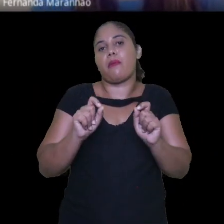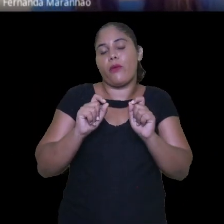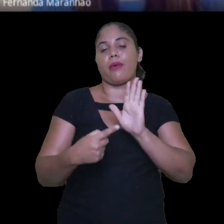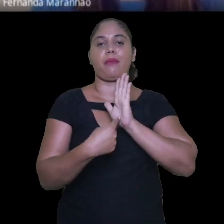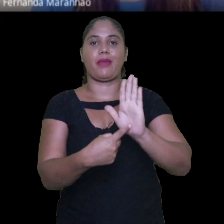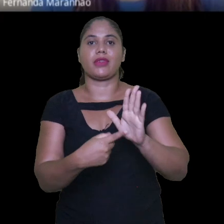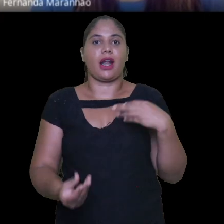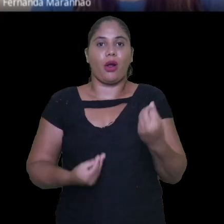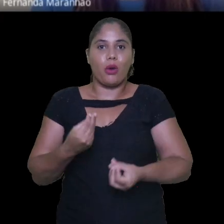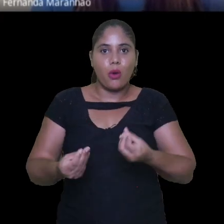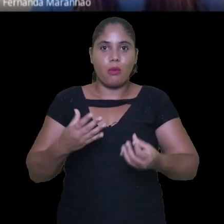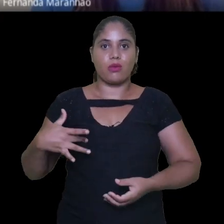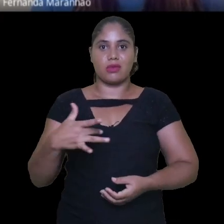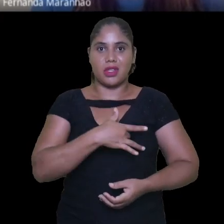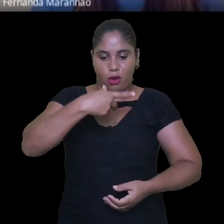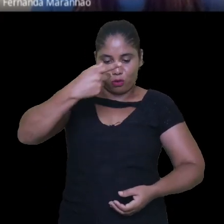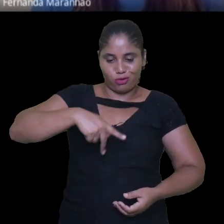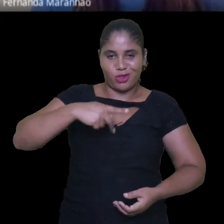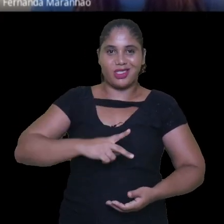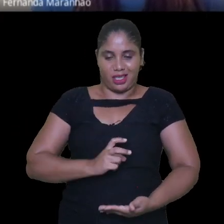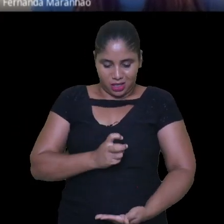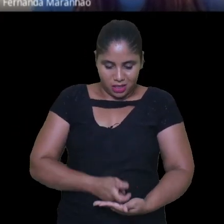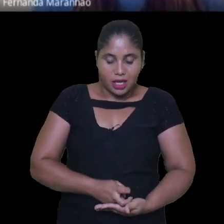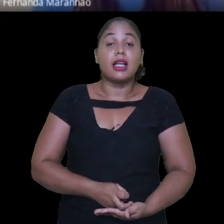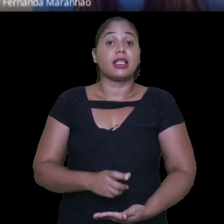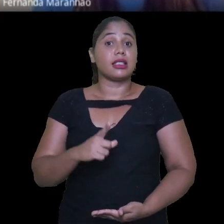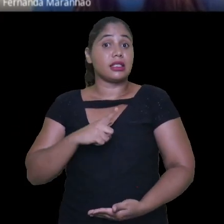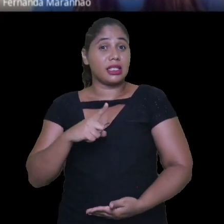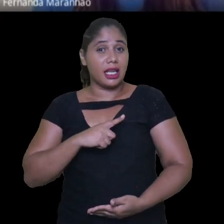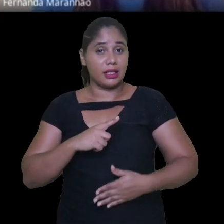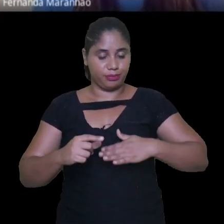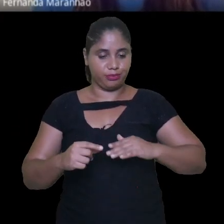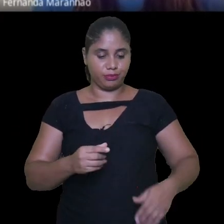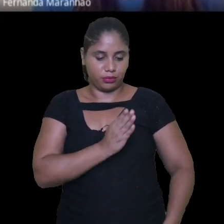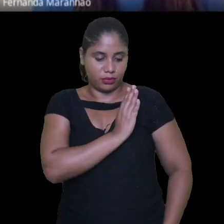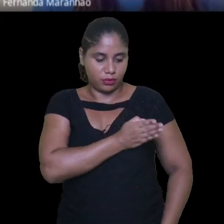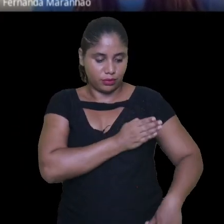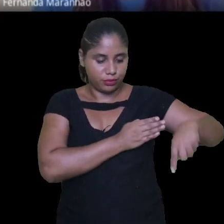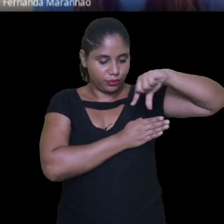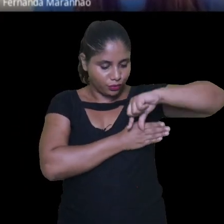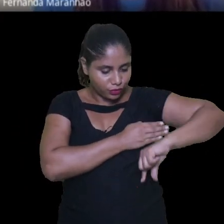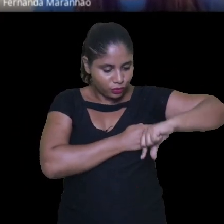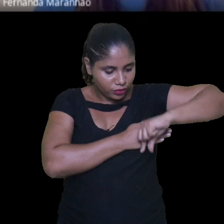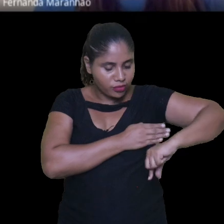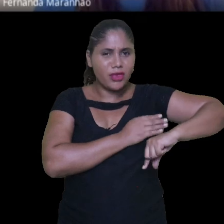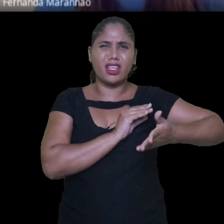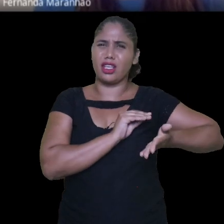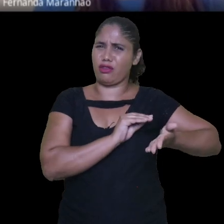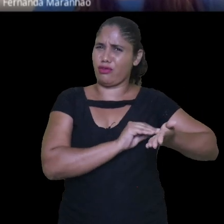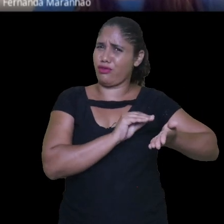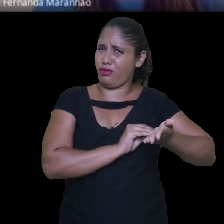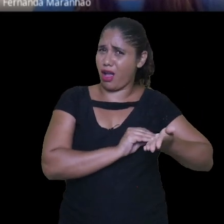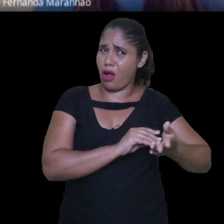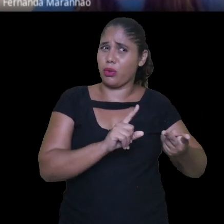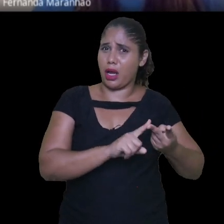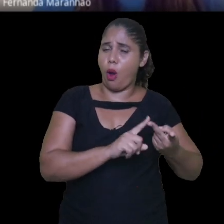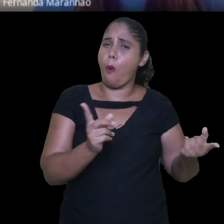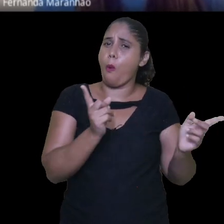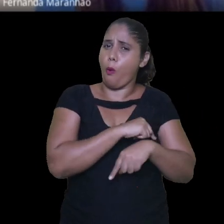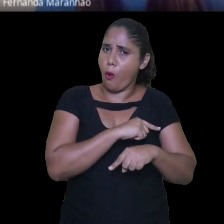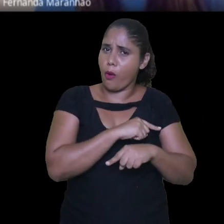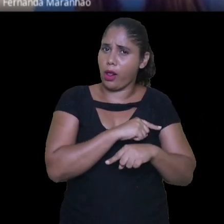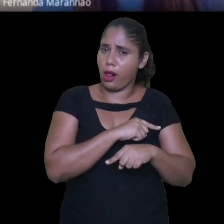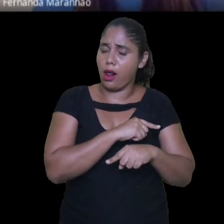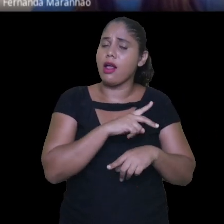interromper essa gravidez. Se não, nós devemos acompanhar com o Doppler e a avaliação da artéria umbilical a